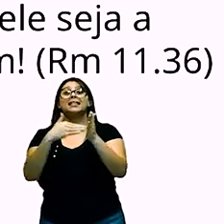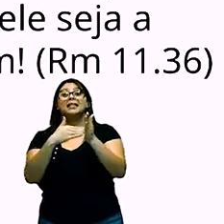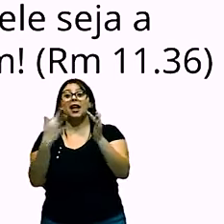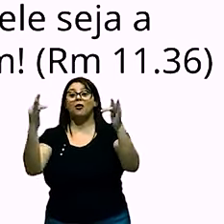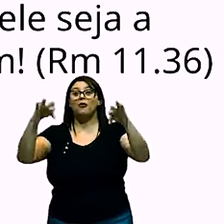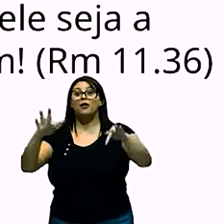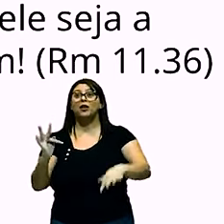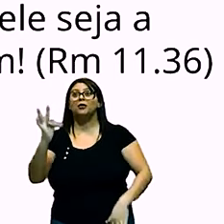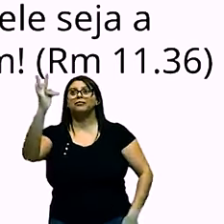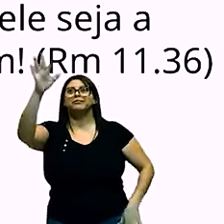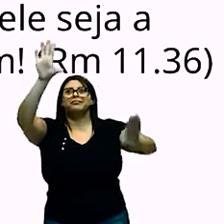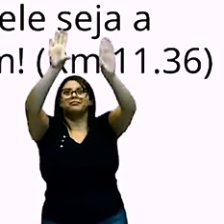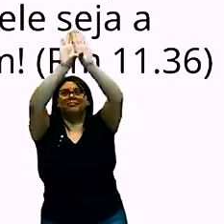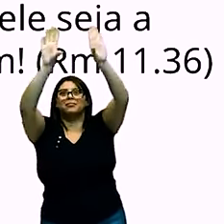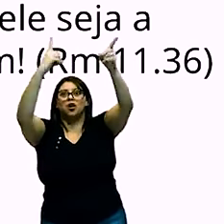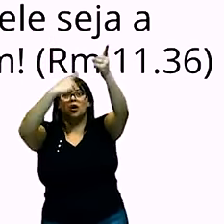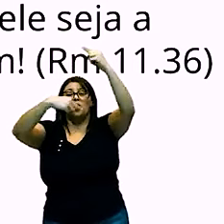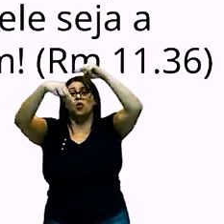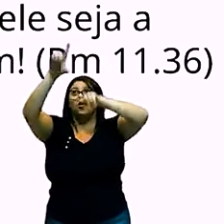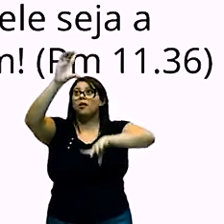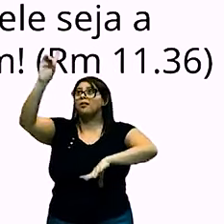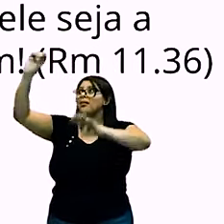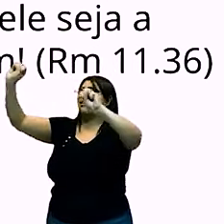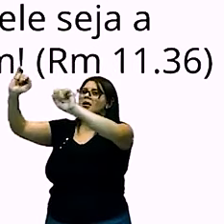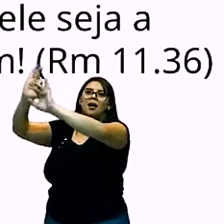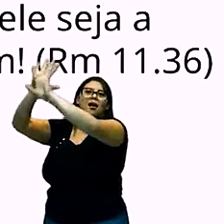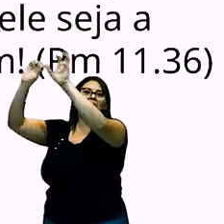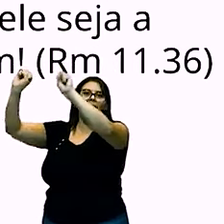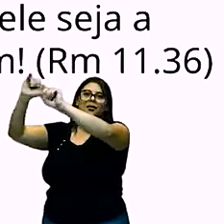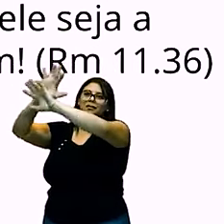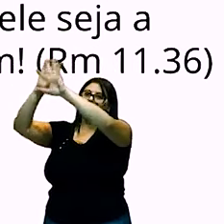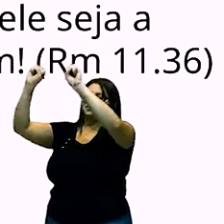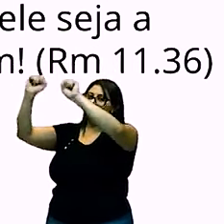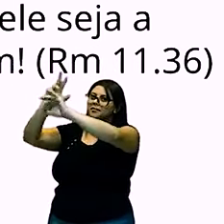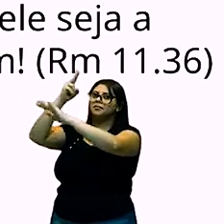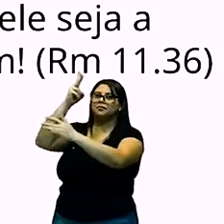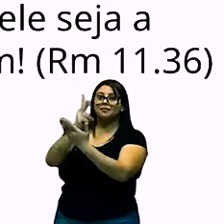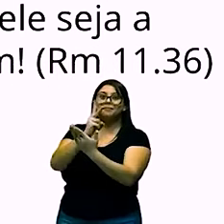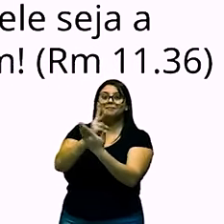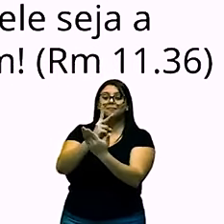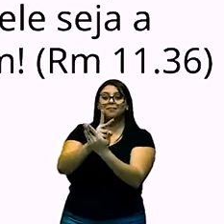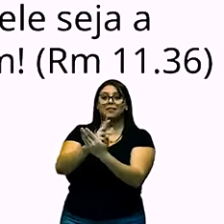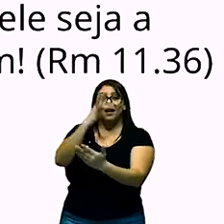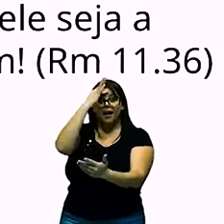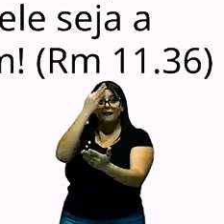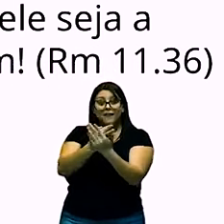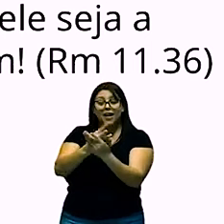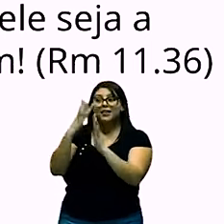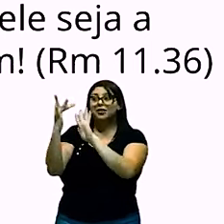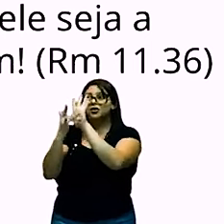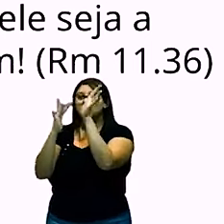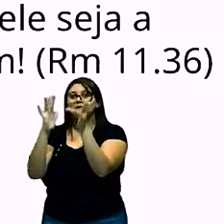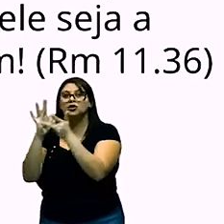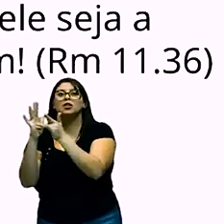da nossa fé. A graça nos salvou e nos suporta, porque a nossa fé está em Cristo, porque a fé origina nele. Pelo